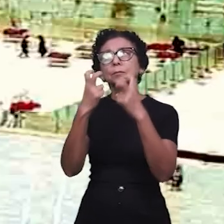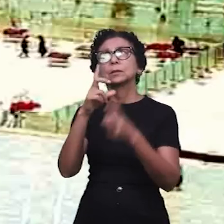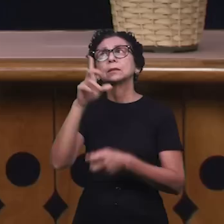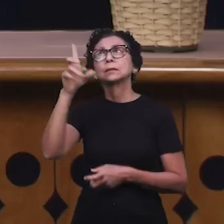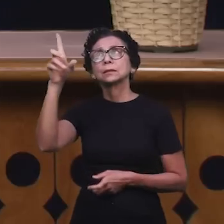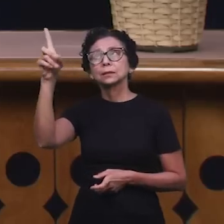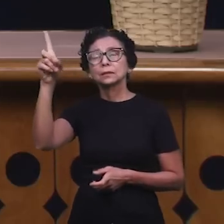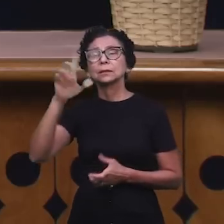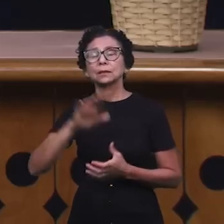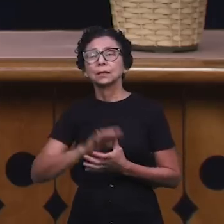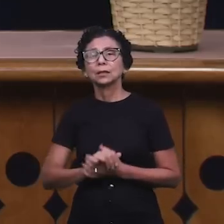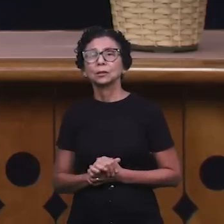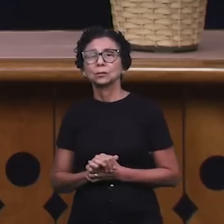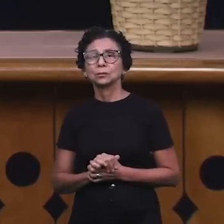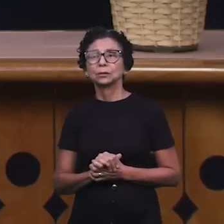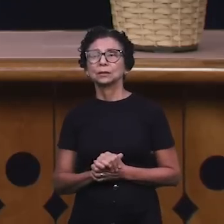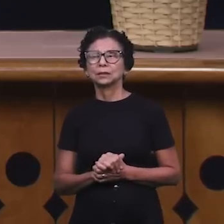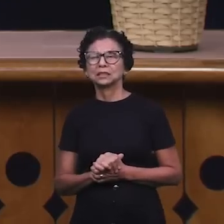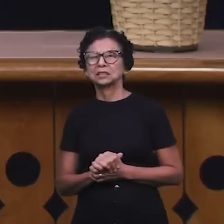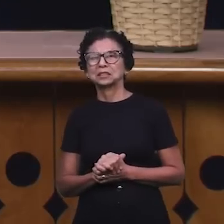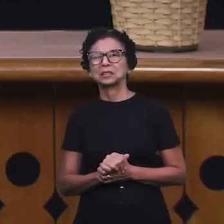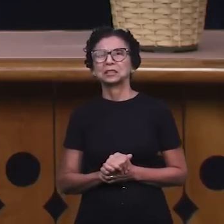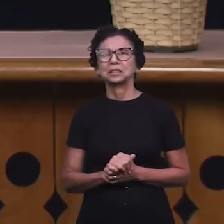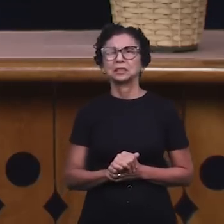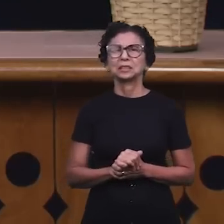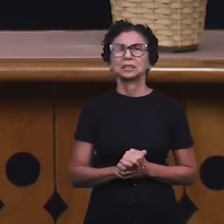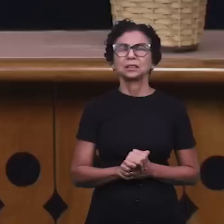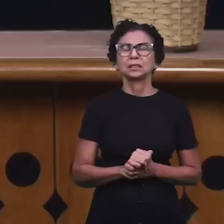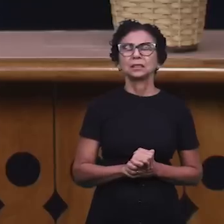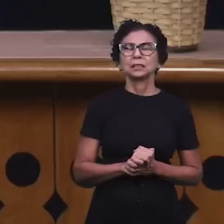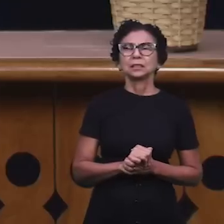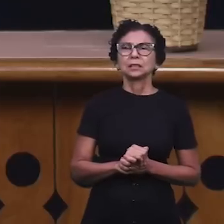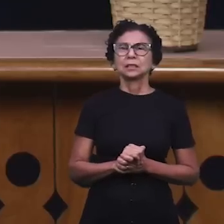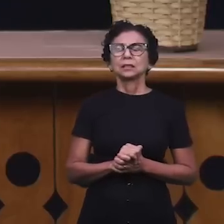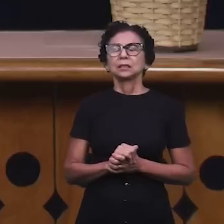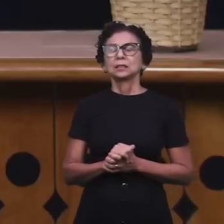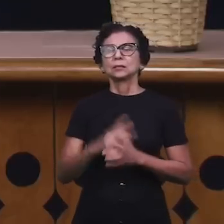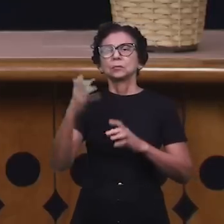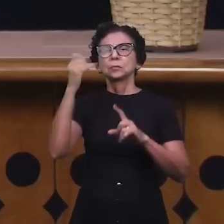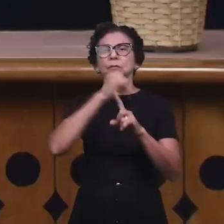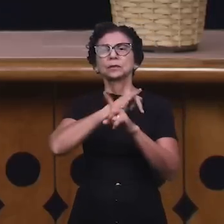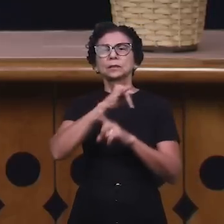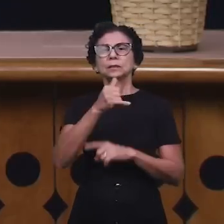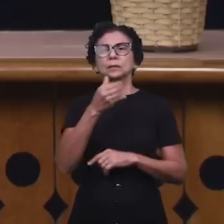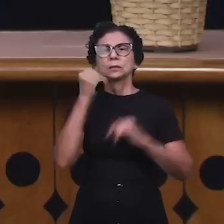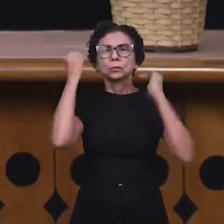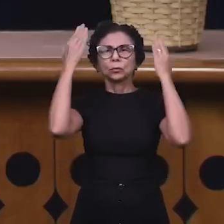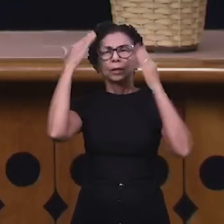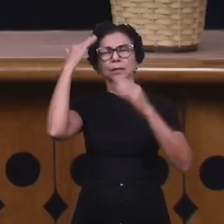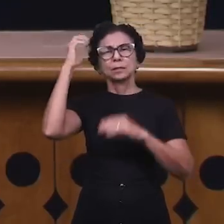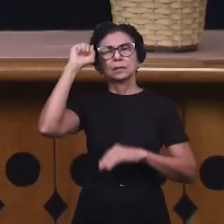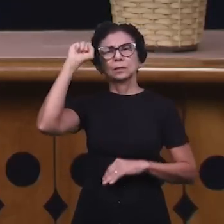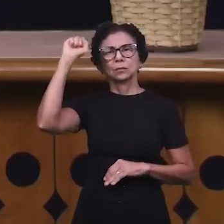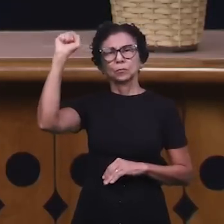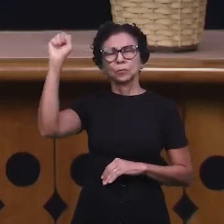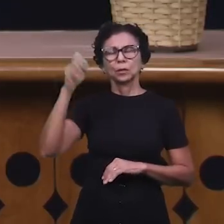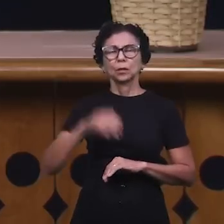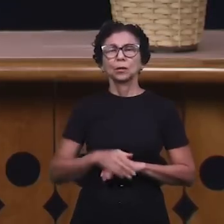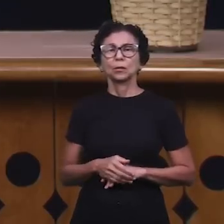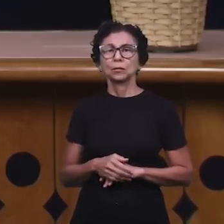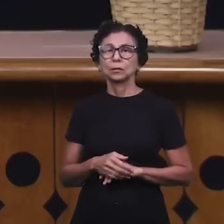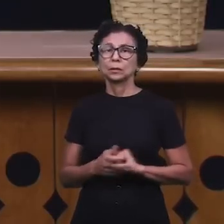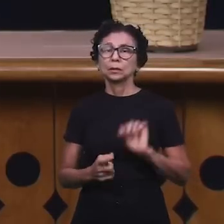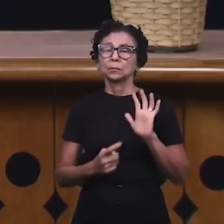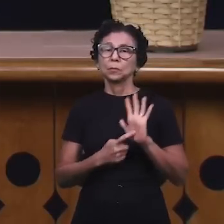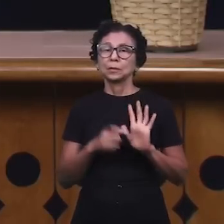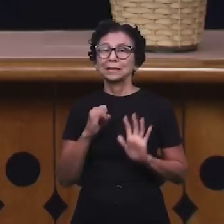que se cumprisse uma profecia de Salomão, quando consagrou o primeiro templo, dizendo que se eles fossem levados cativos para outras